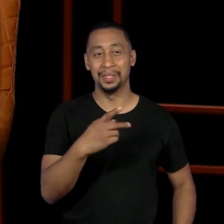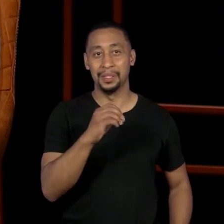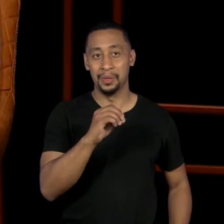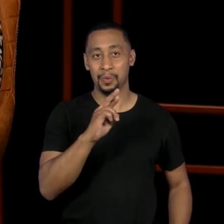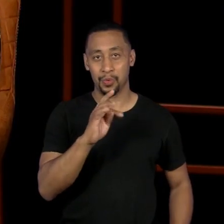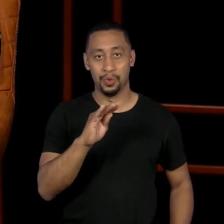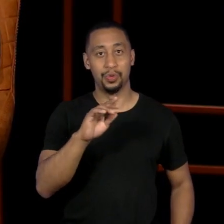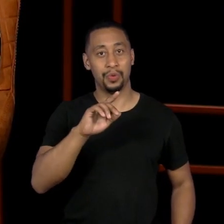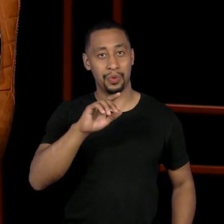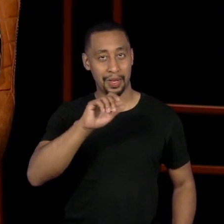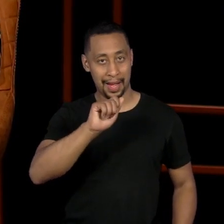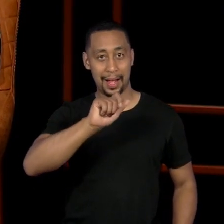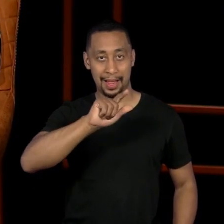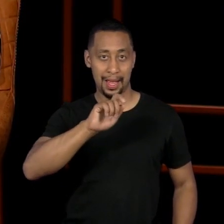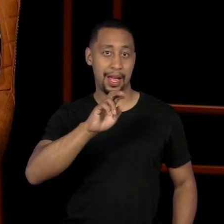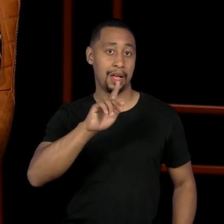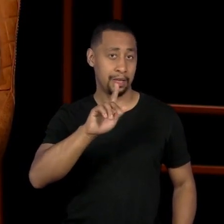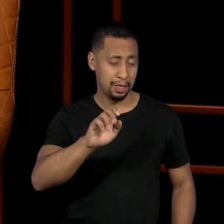muito